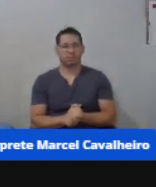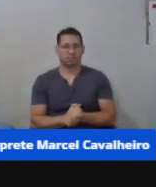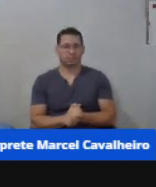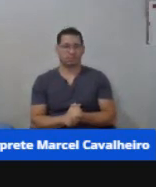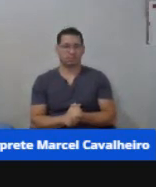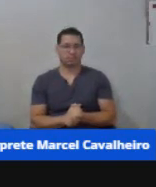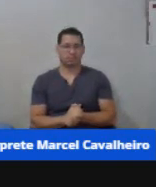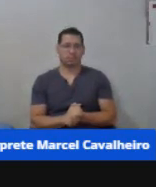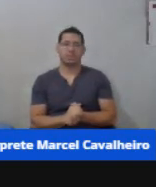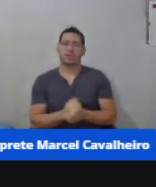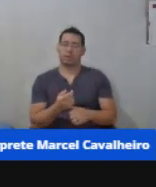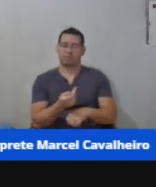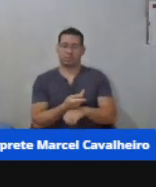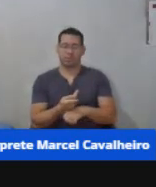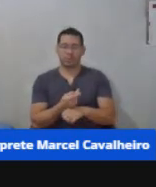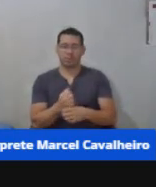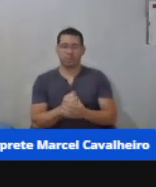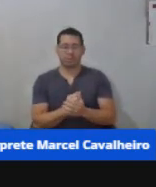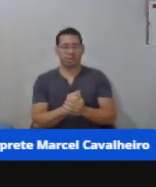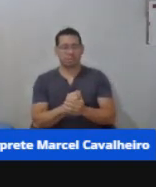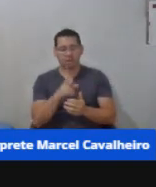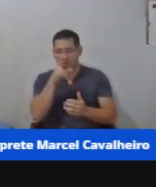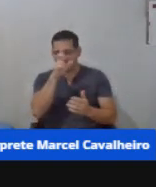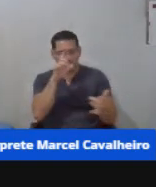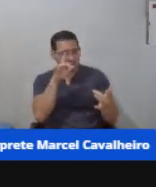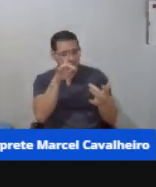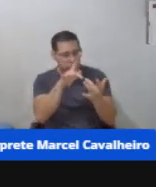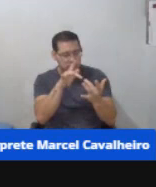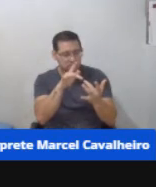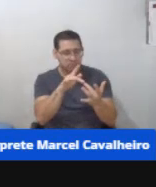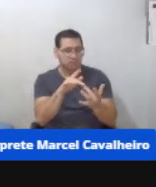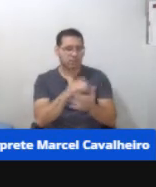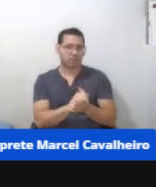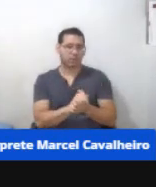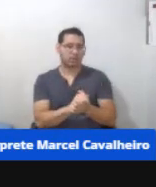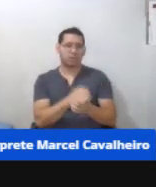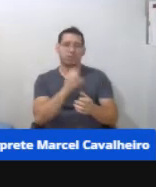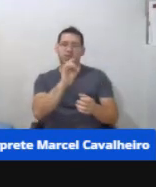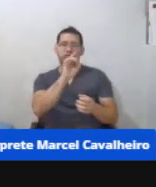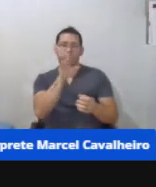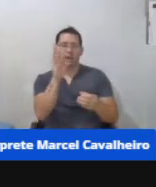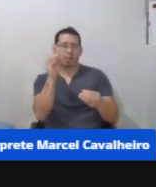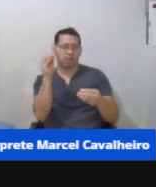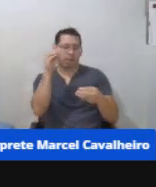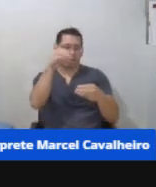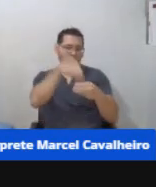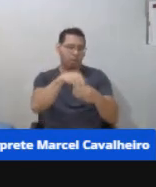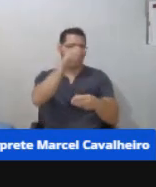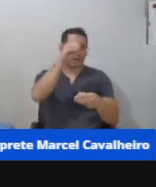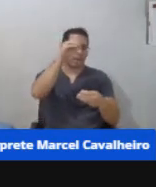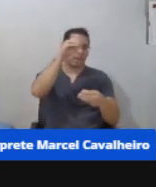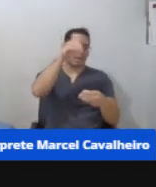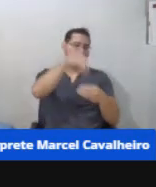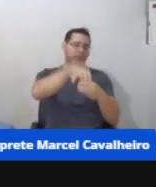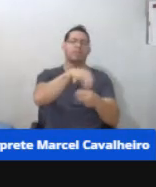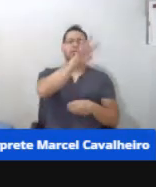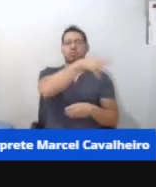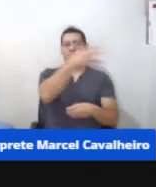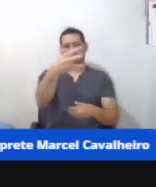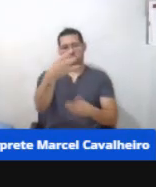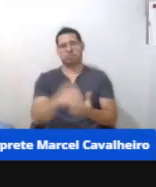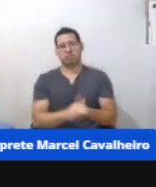buscarmos alegar forte correspondência só para completar uma célula que não é cabal